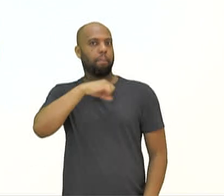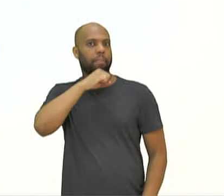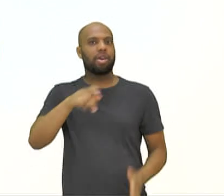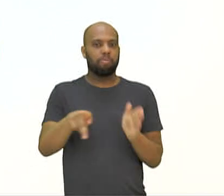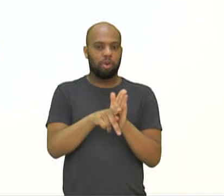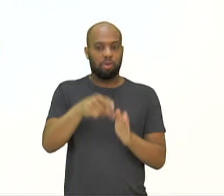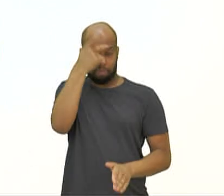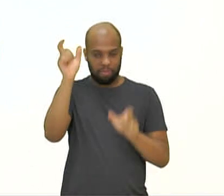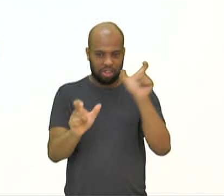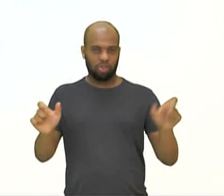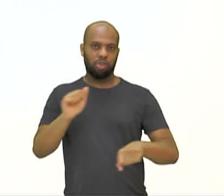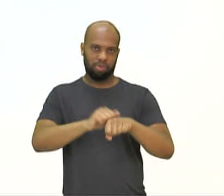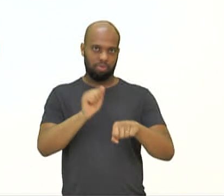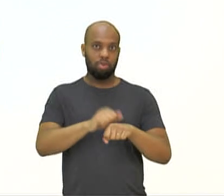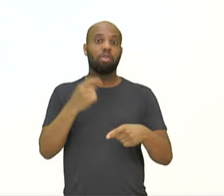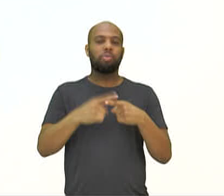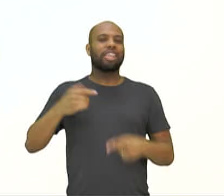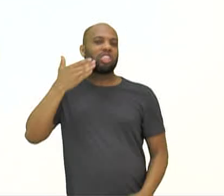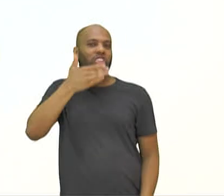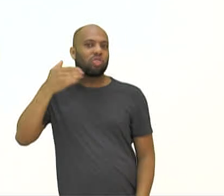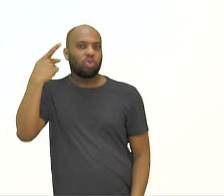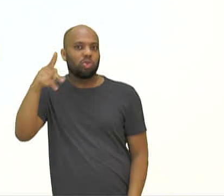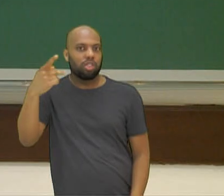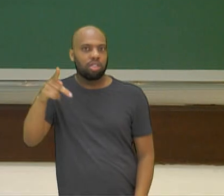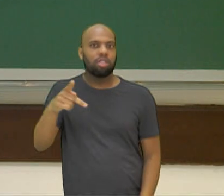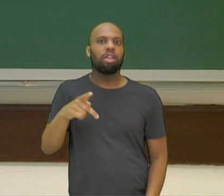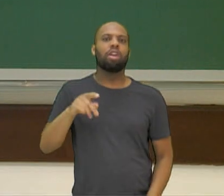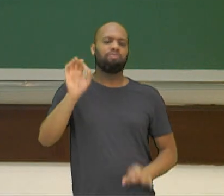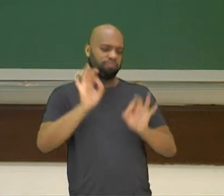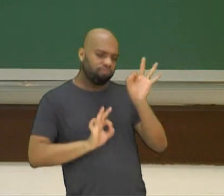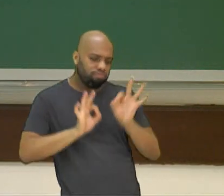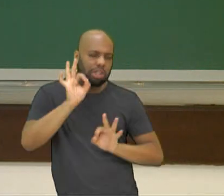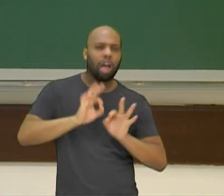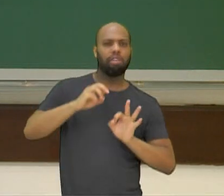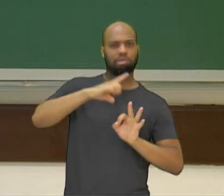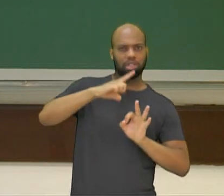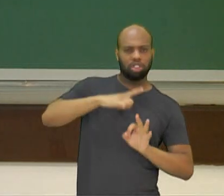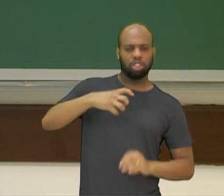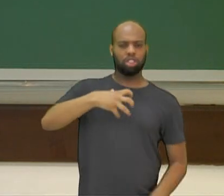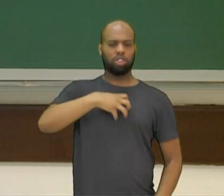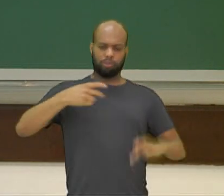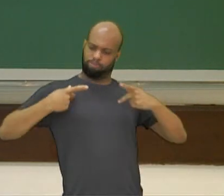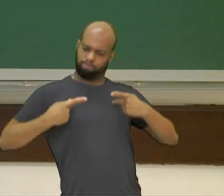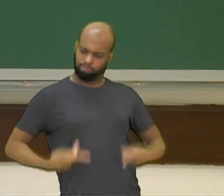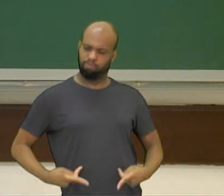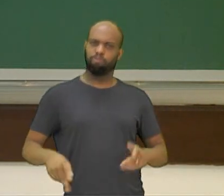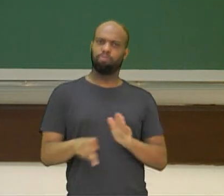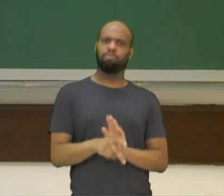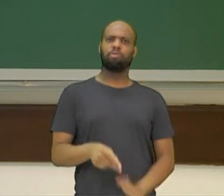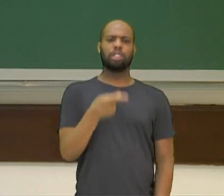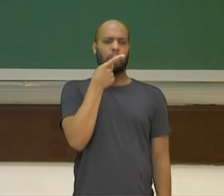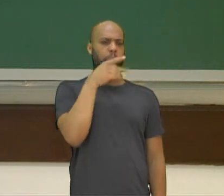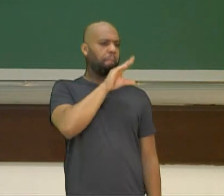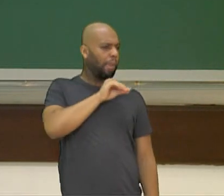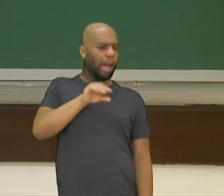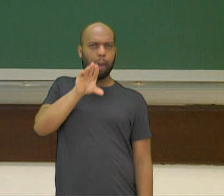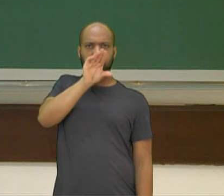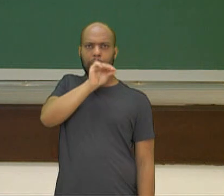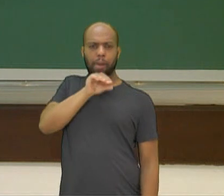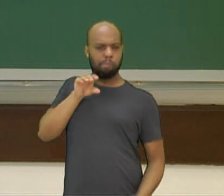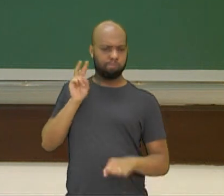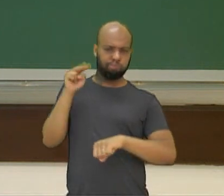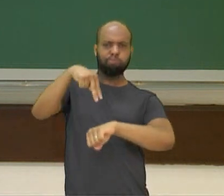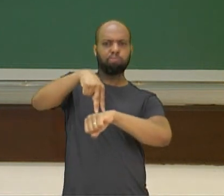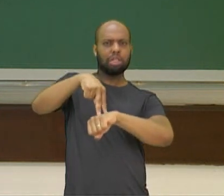deve desconsiderar que os discursos deles eram muito bem elaborados, ele tinha uma posição firme no tom de voz, e isso faz toda a